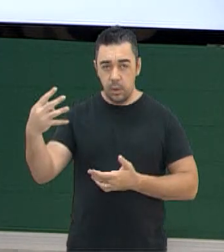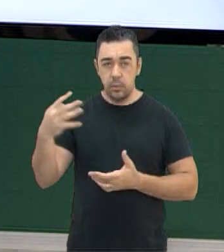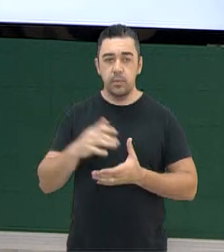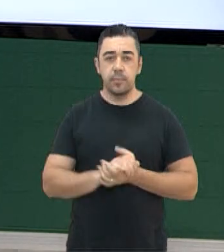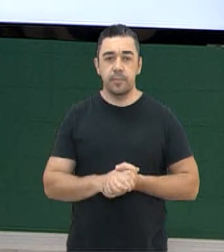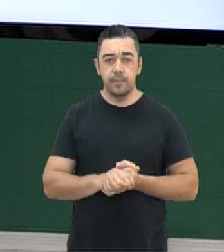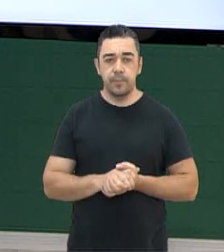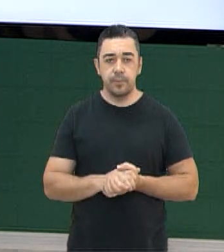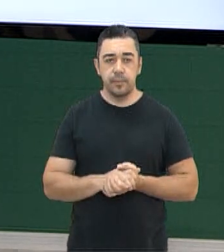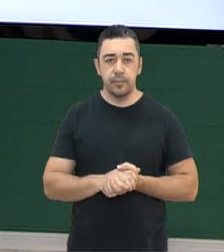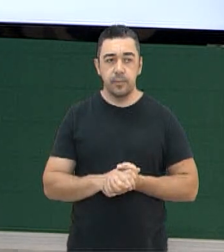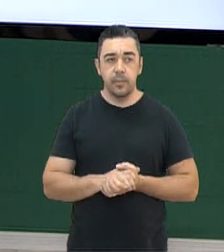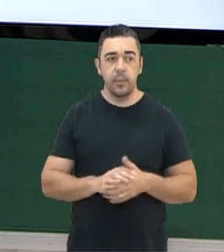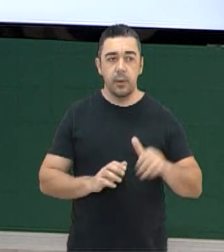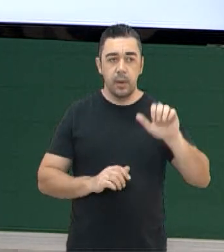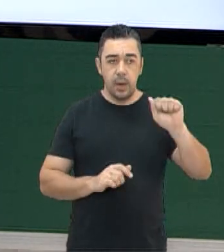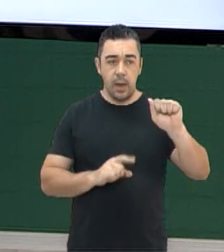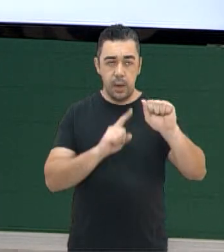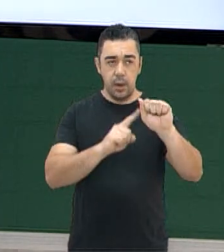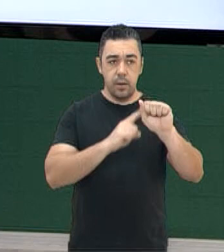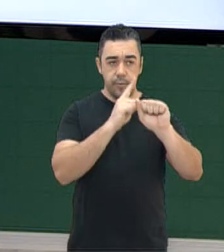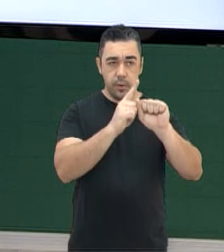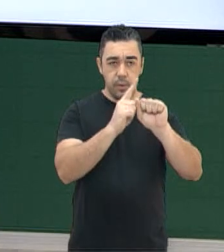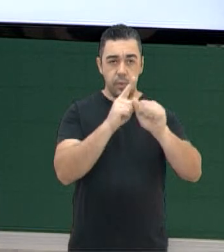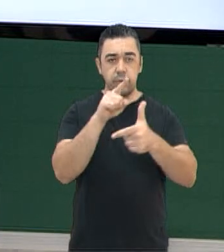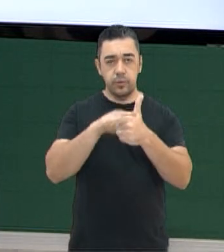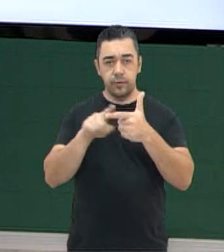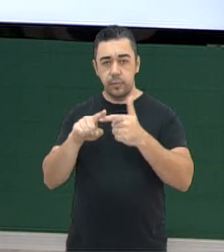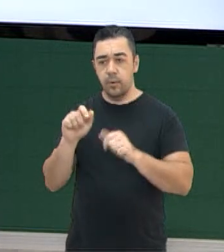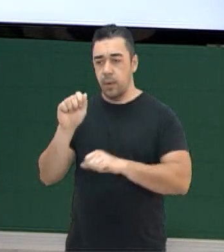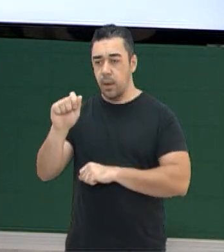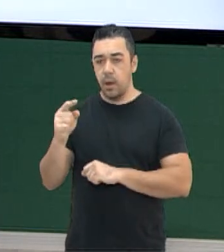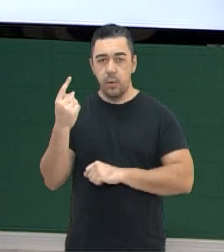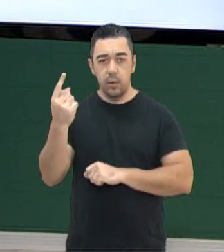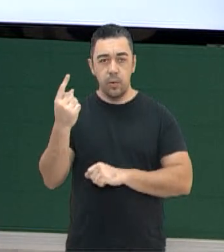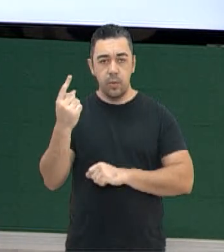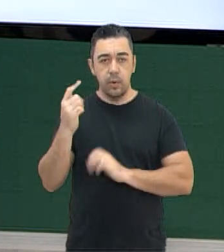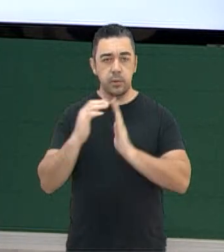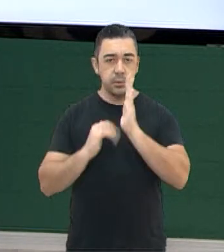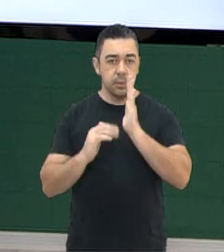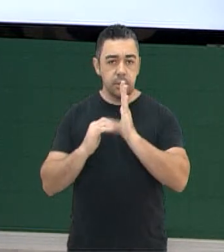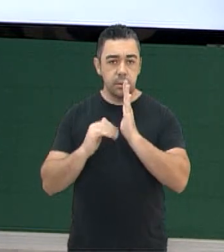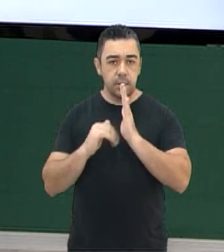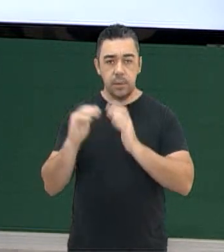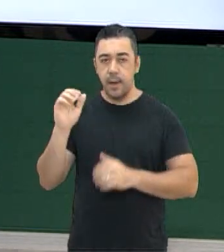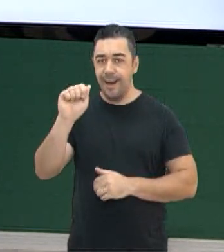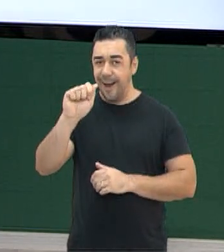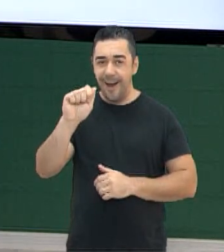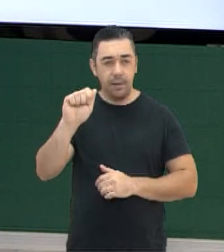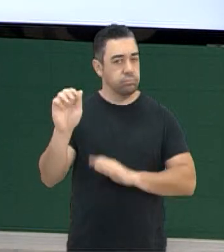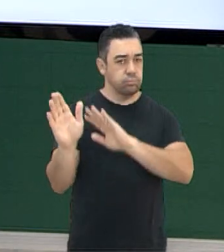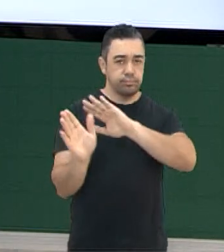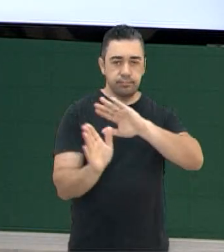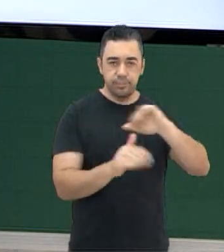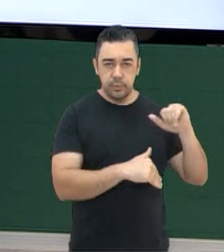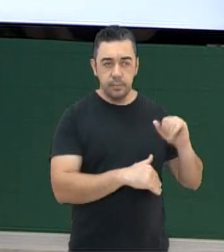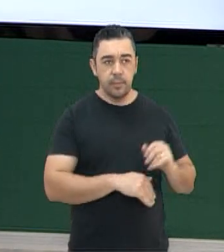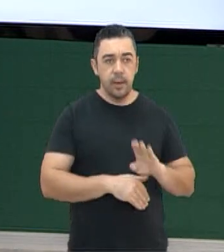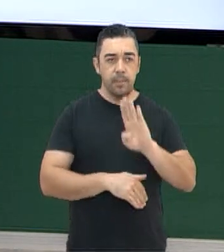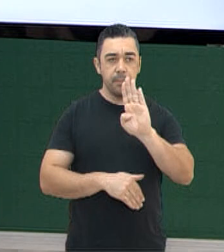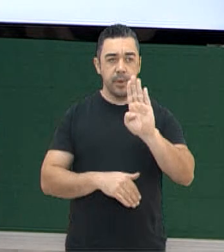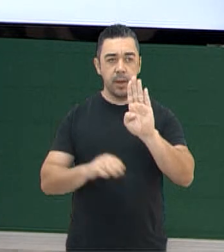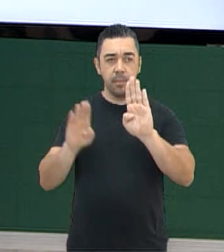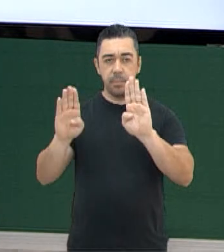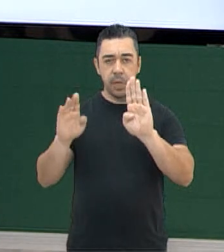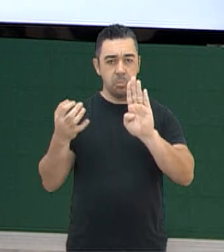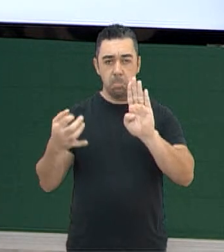4. A elevado a 1 divididos por A elevado a 1, 1 menos 1, 0A, cai fora. B, não tenho B